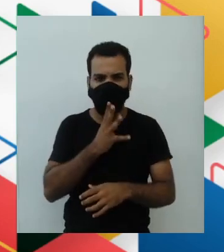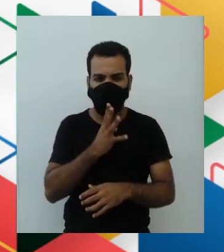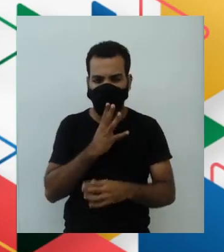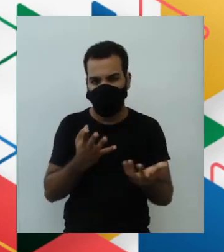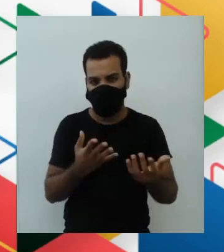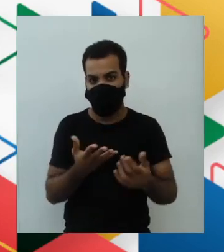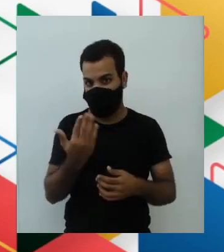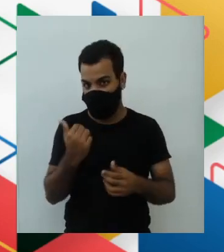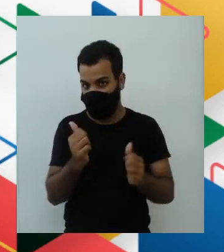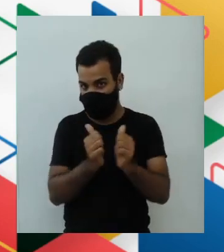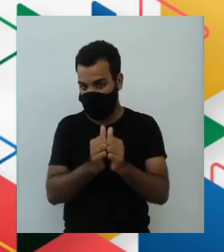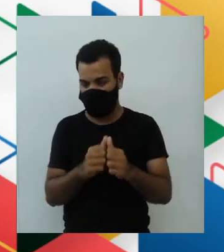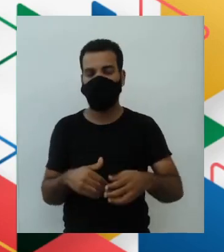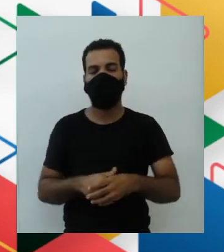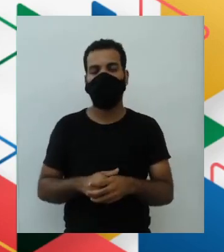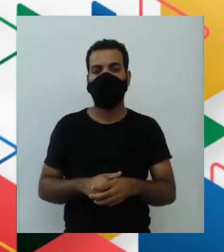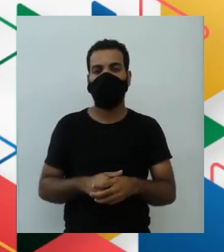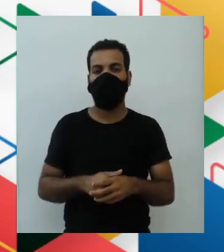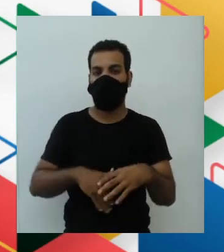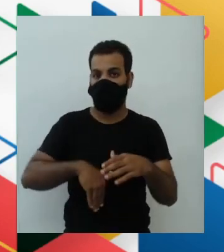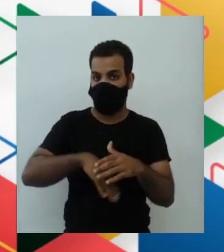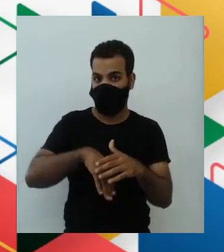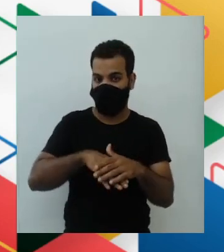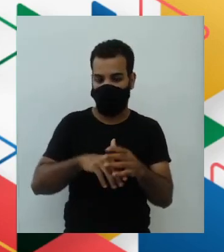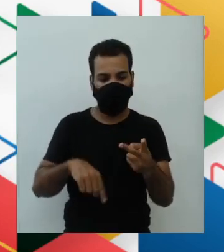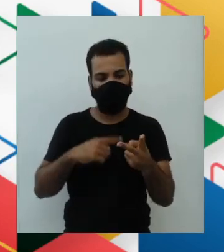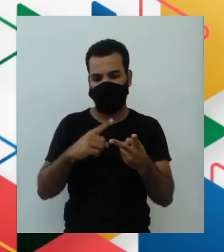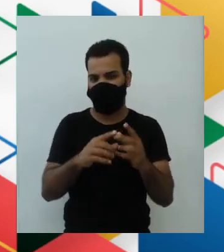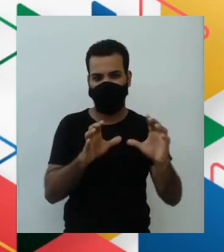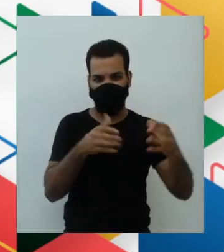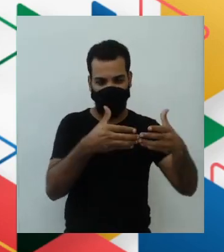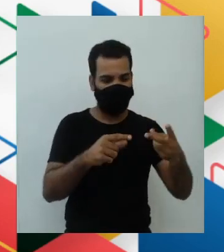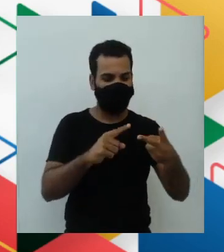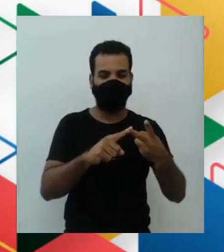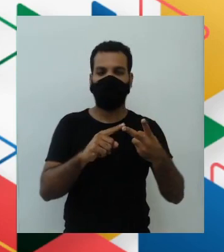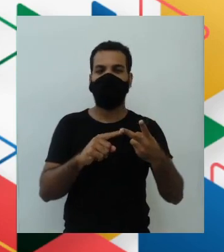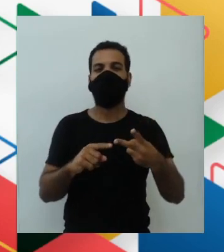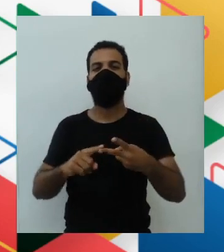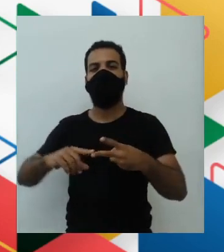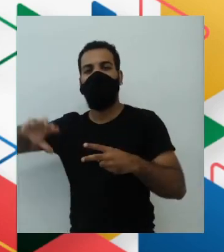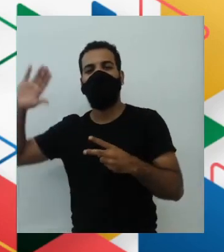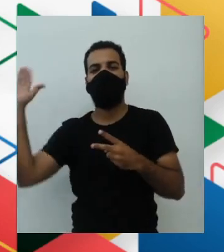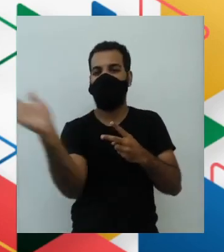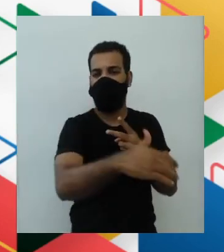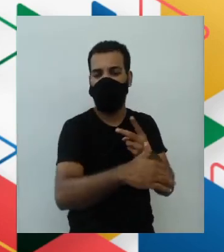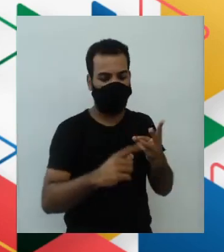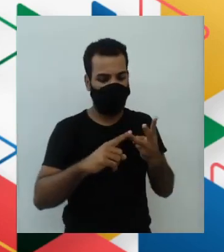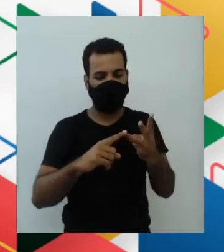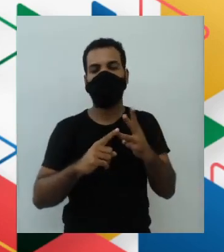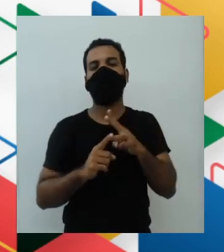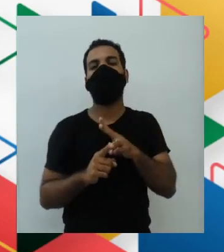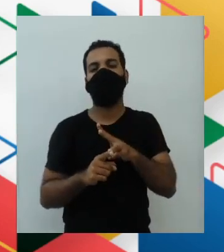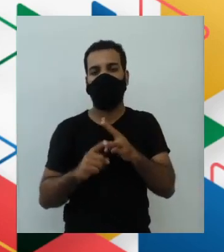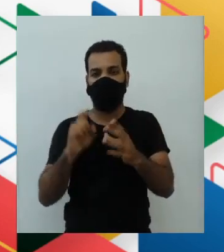juntos. Futebol, o que mais? Handball, outro,